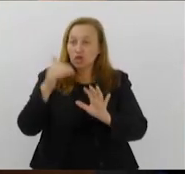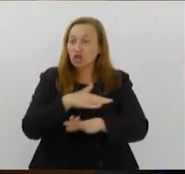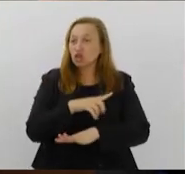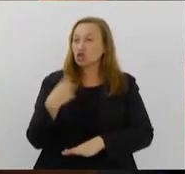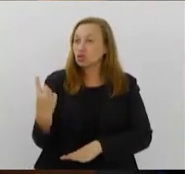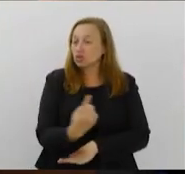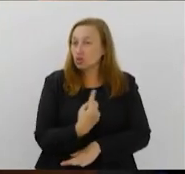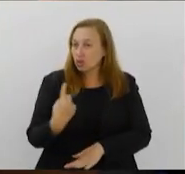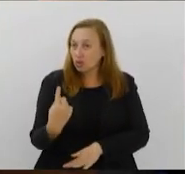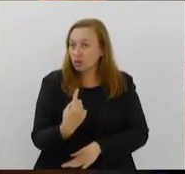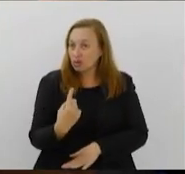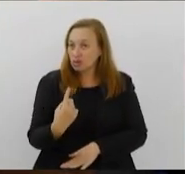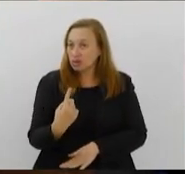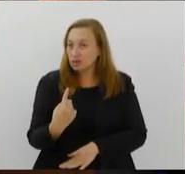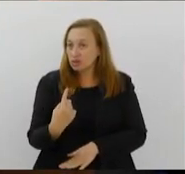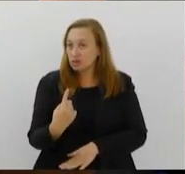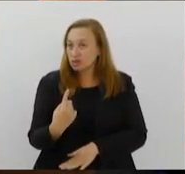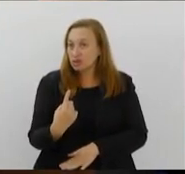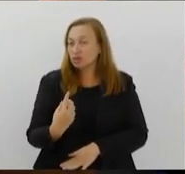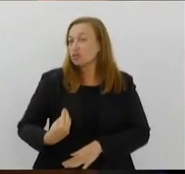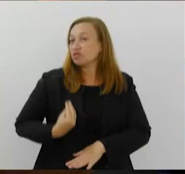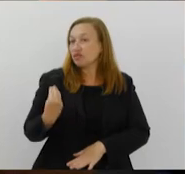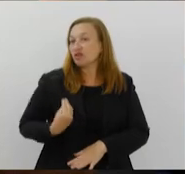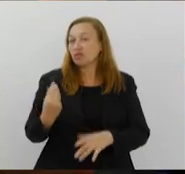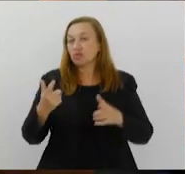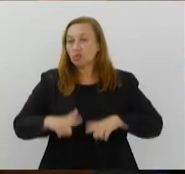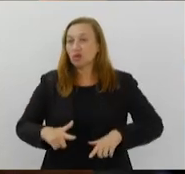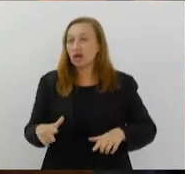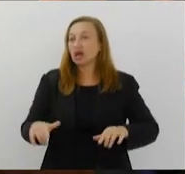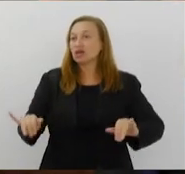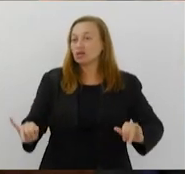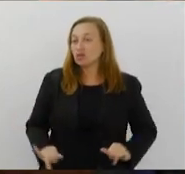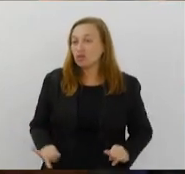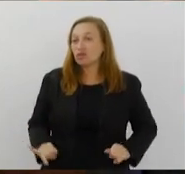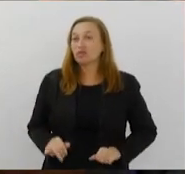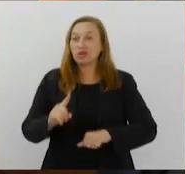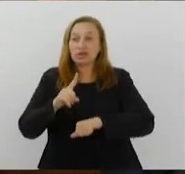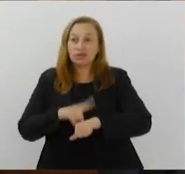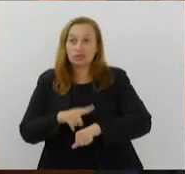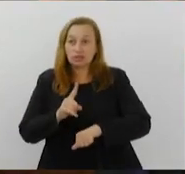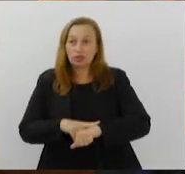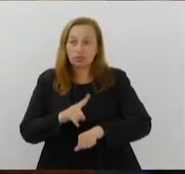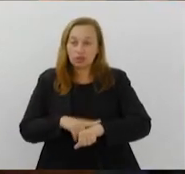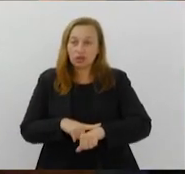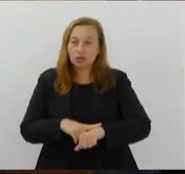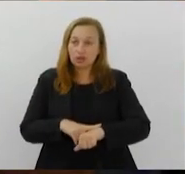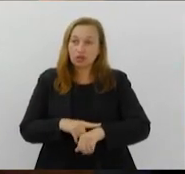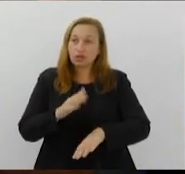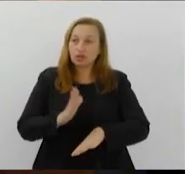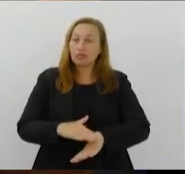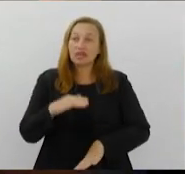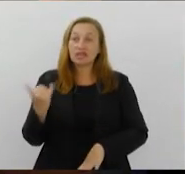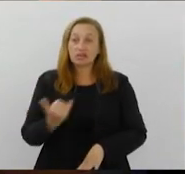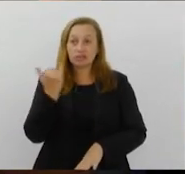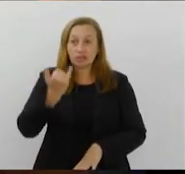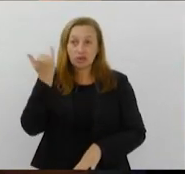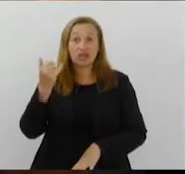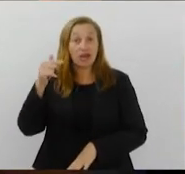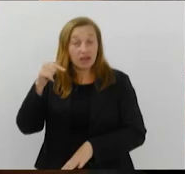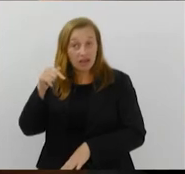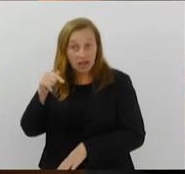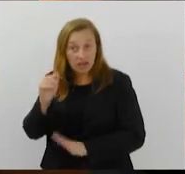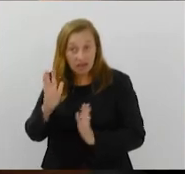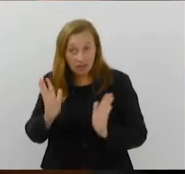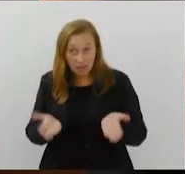nós, como residentes desse lar, sofremos também este momento, é um dos mais importantes, aqui e